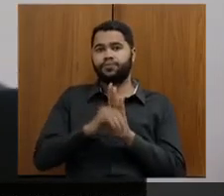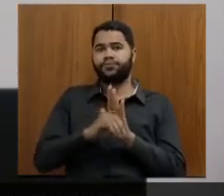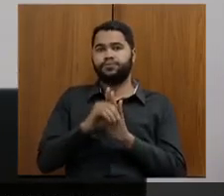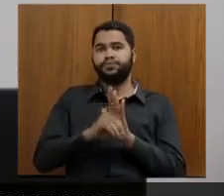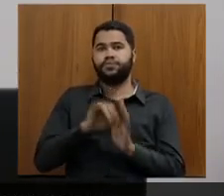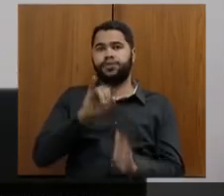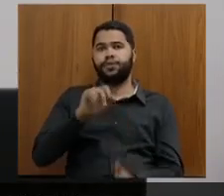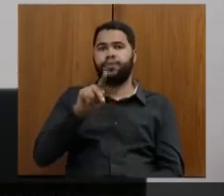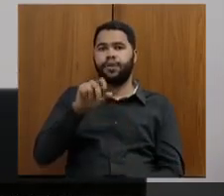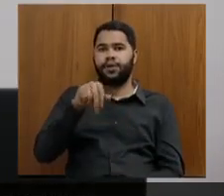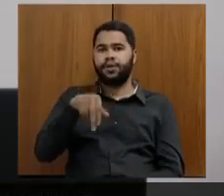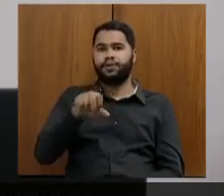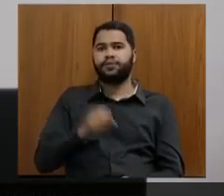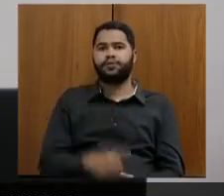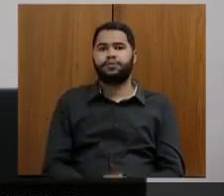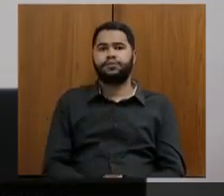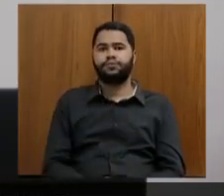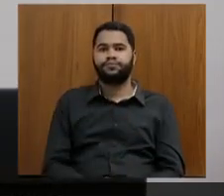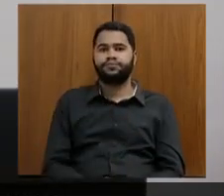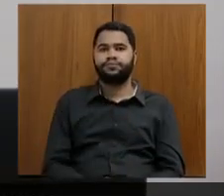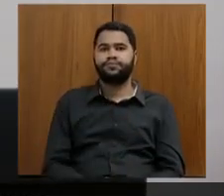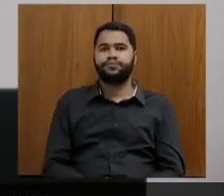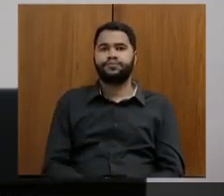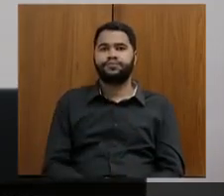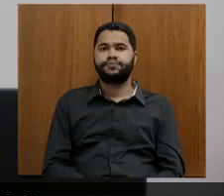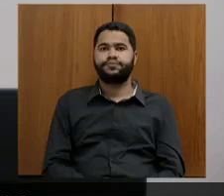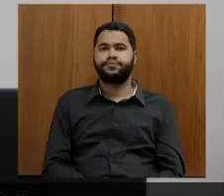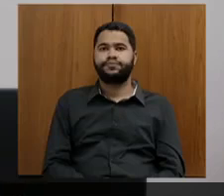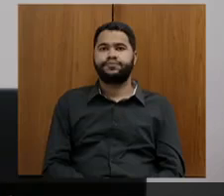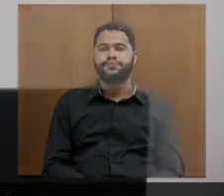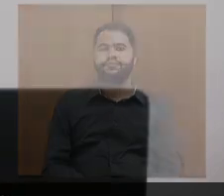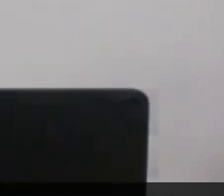o ipsm uma da sua tela